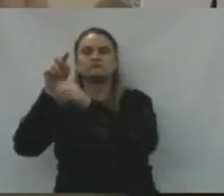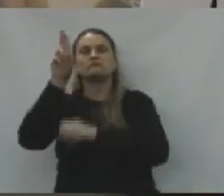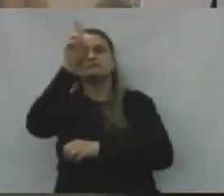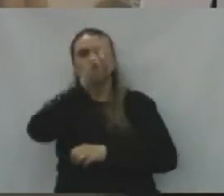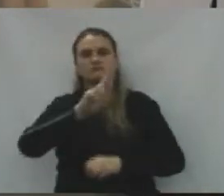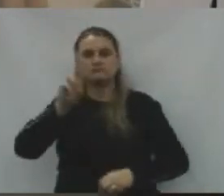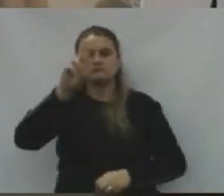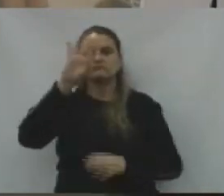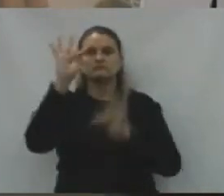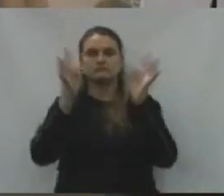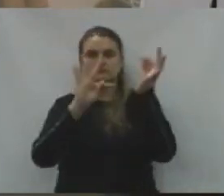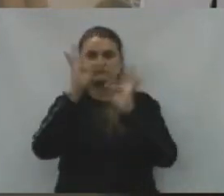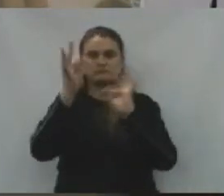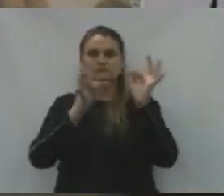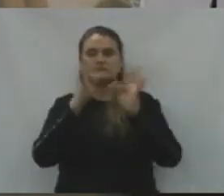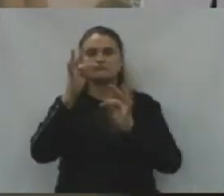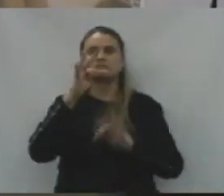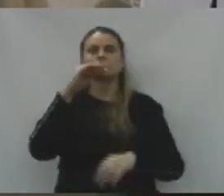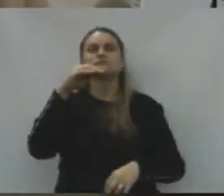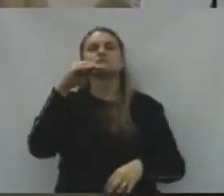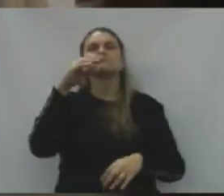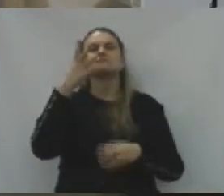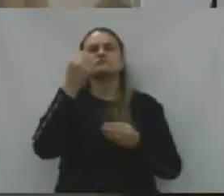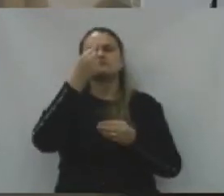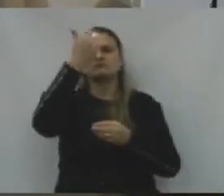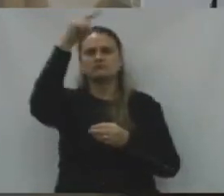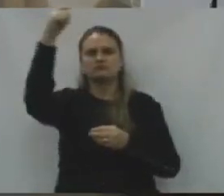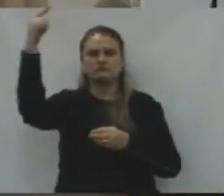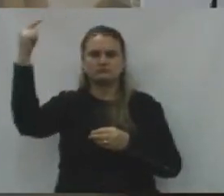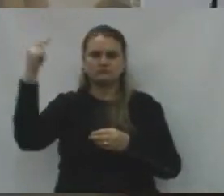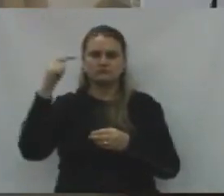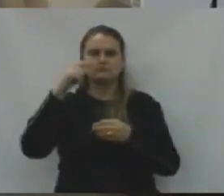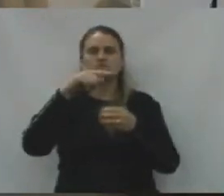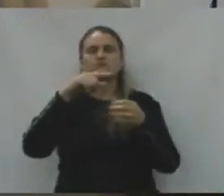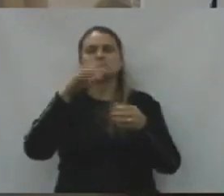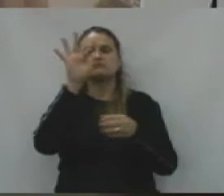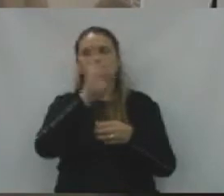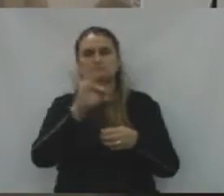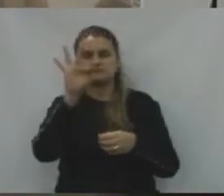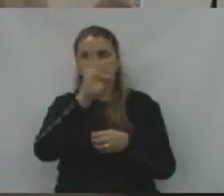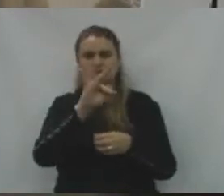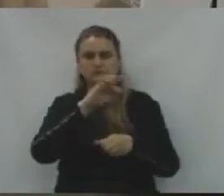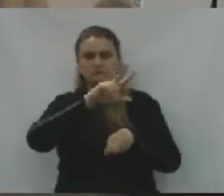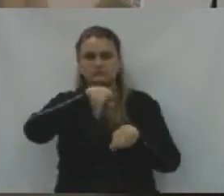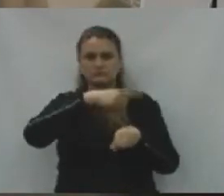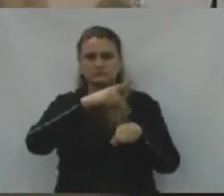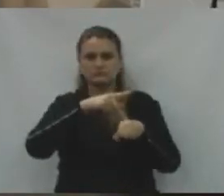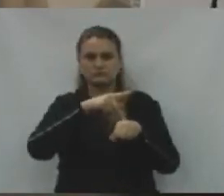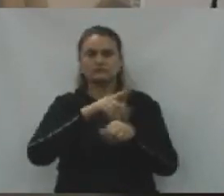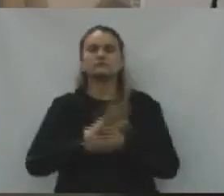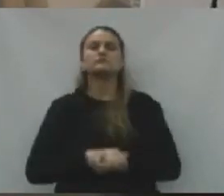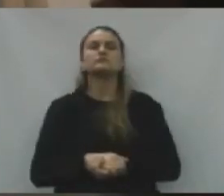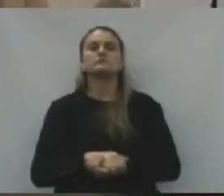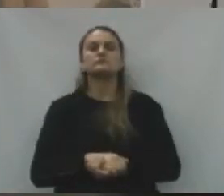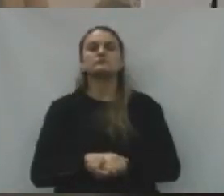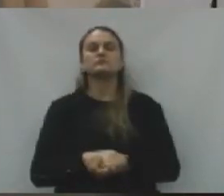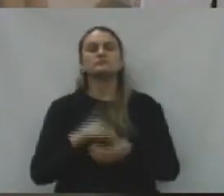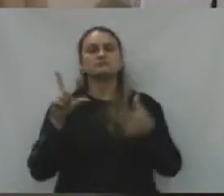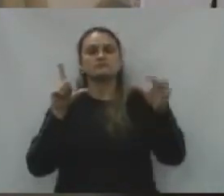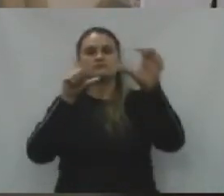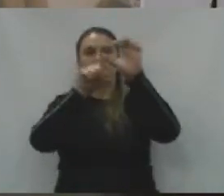Universidade Tecnológica de Kielce, Universidade de Silésia, a Silesian University of Technology, também em